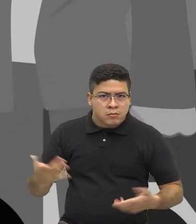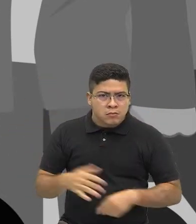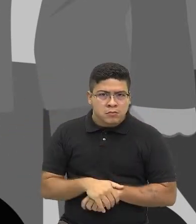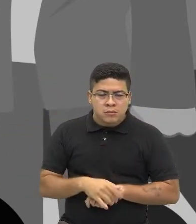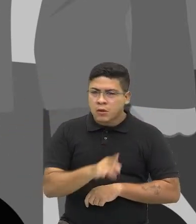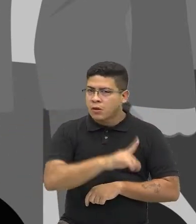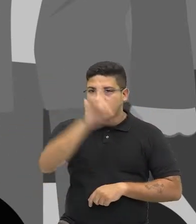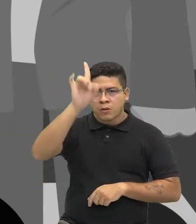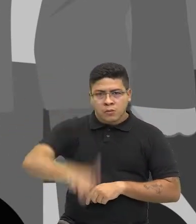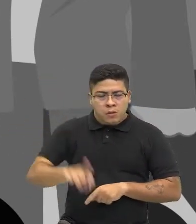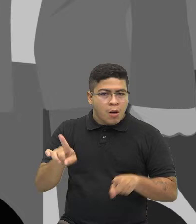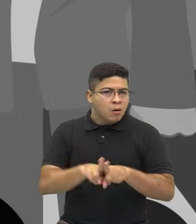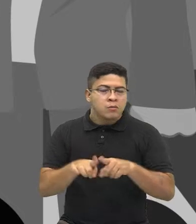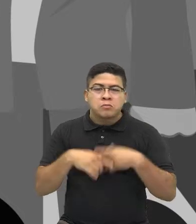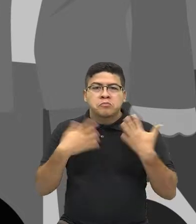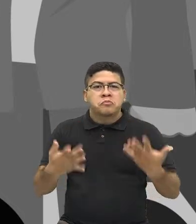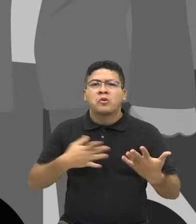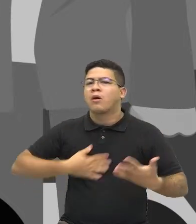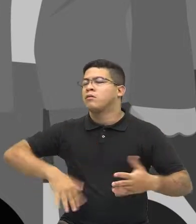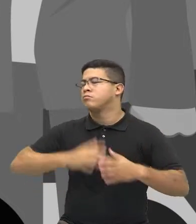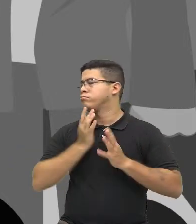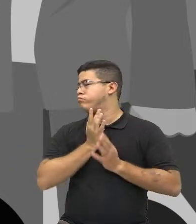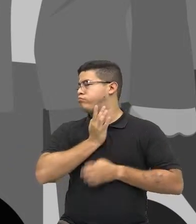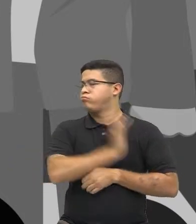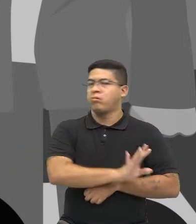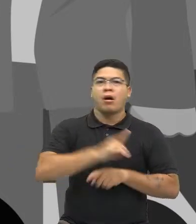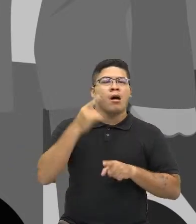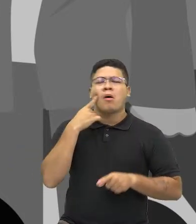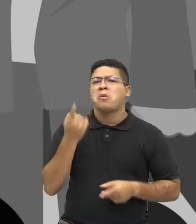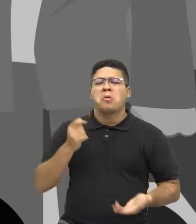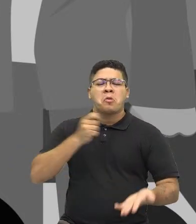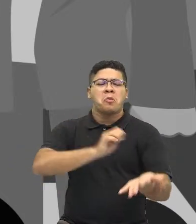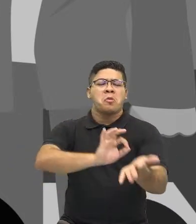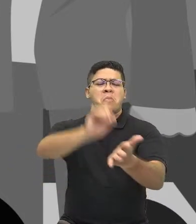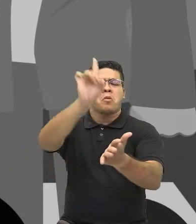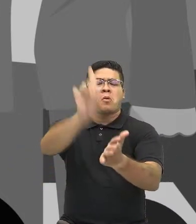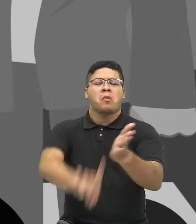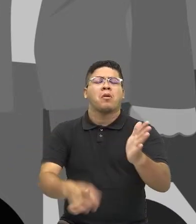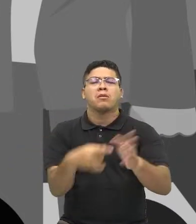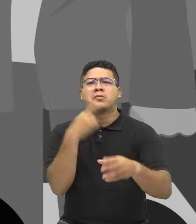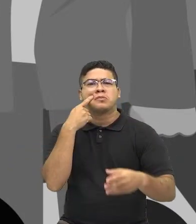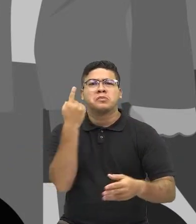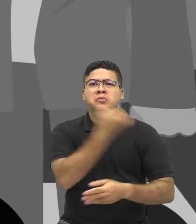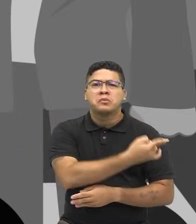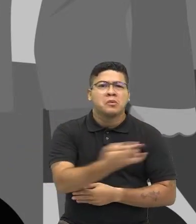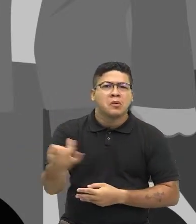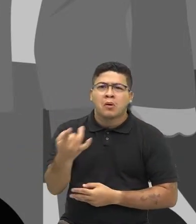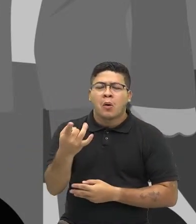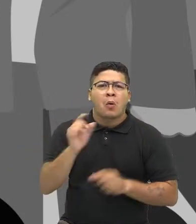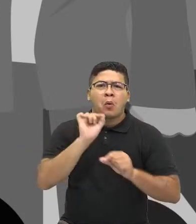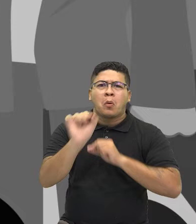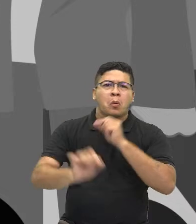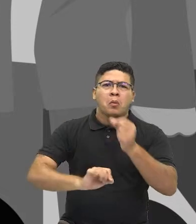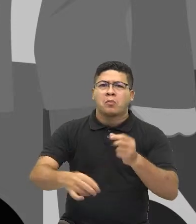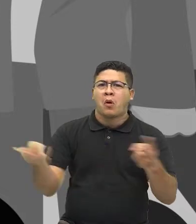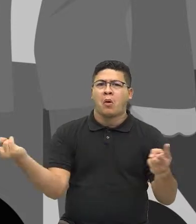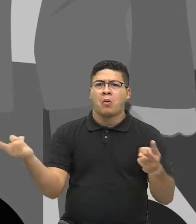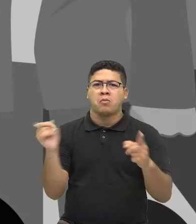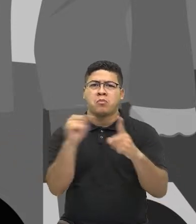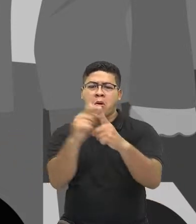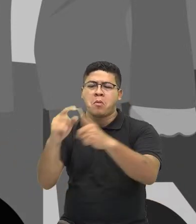Estou farto do lirismo que para e vai averiguar no dicionário o cunho vernáculo de um